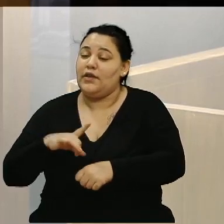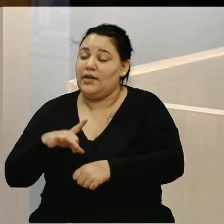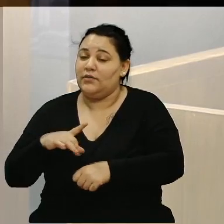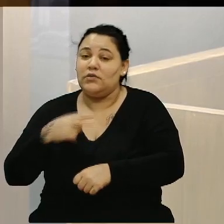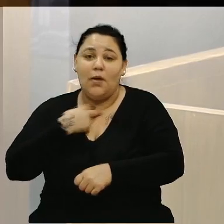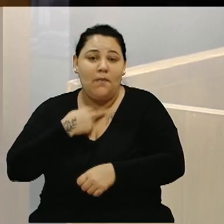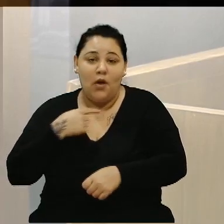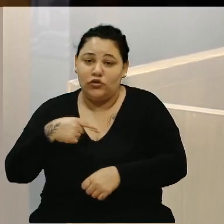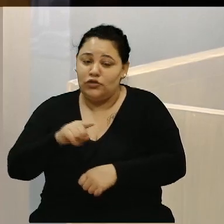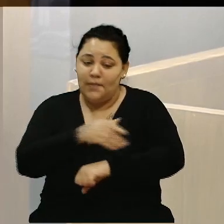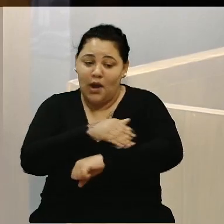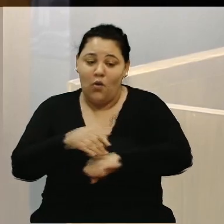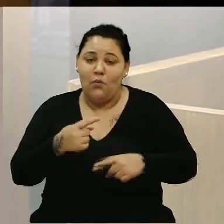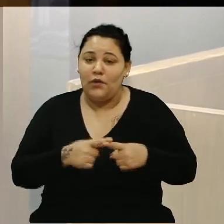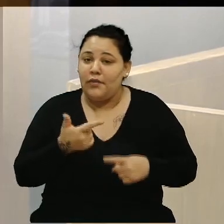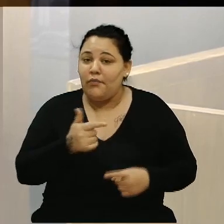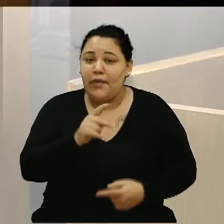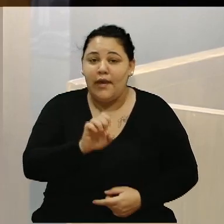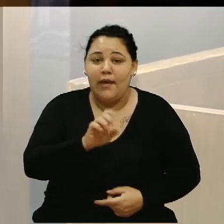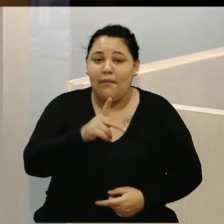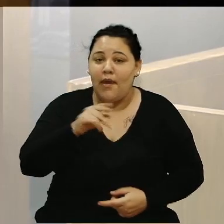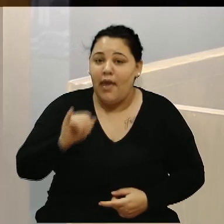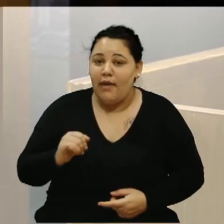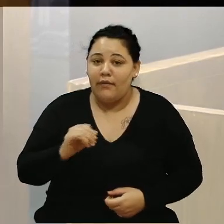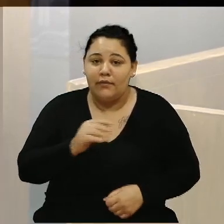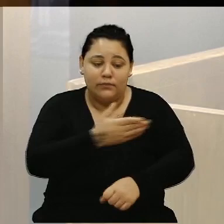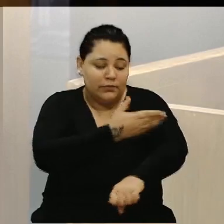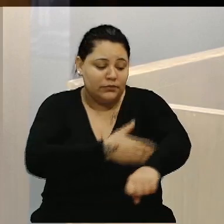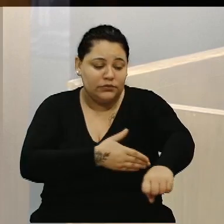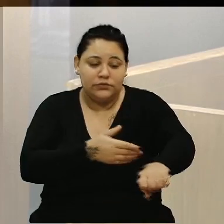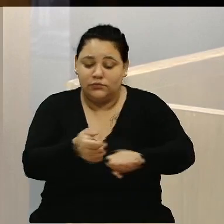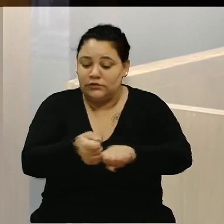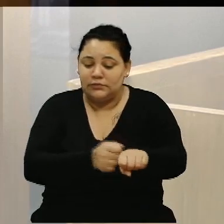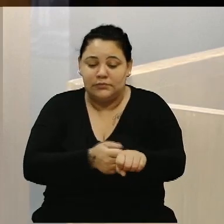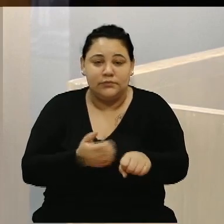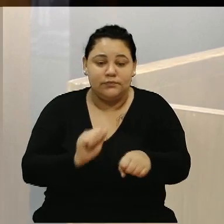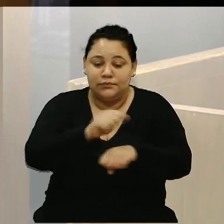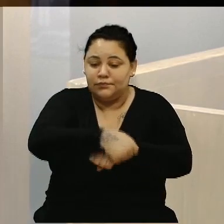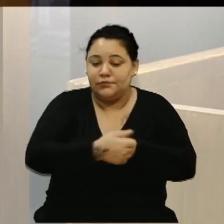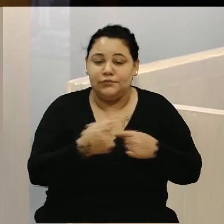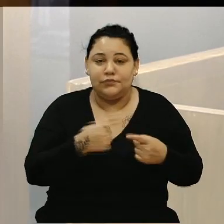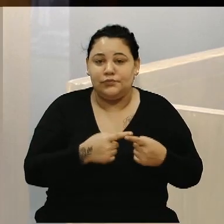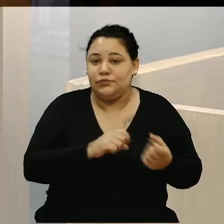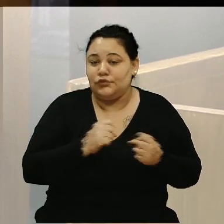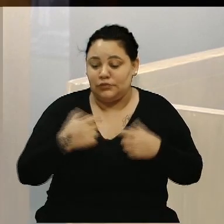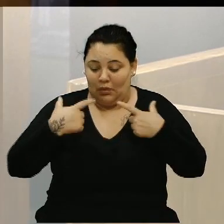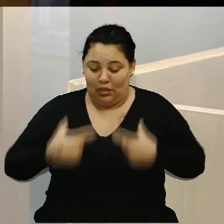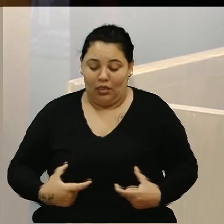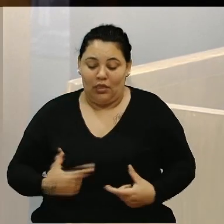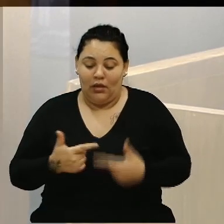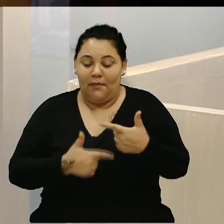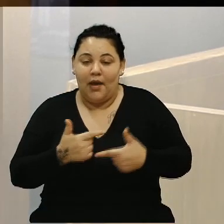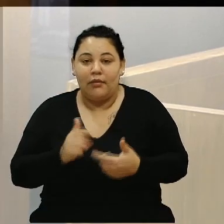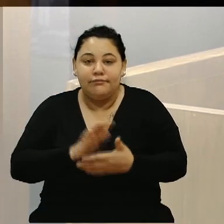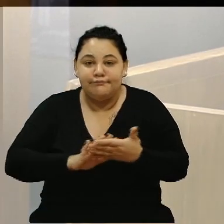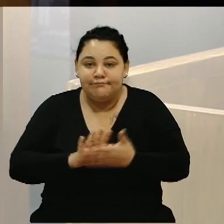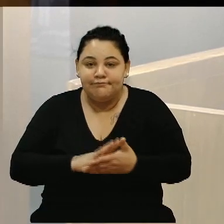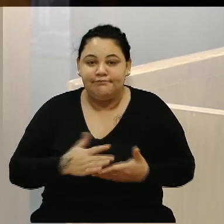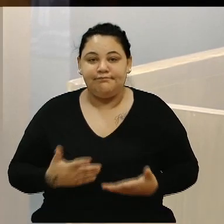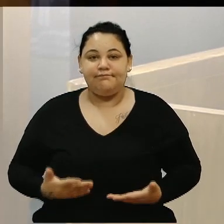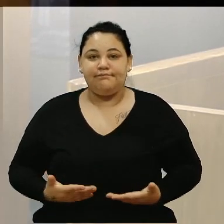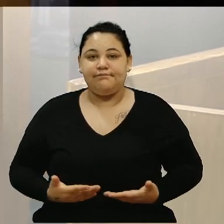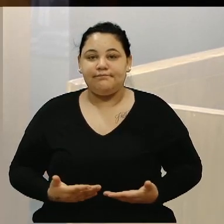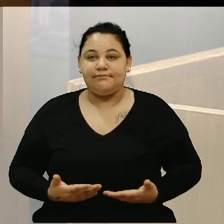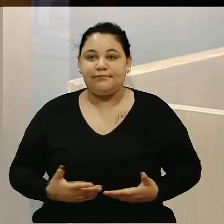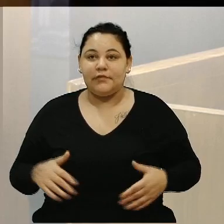podem ir para a rua porque não tem sequer uma bota, um sapato para poder trabalhar e um colete para poder se identificar. Então,